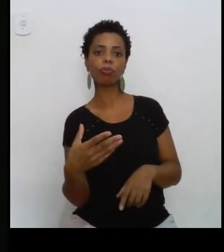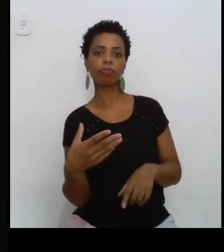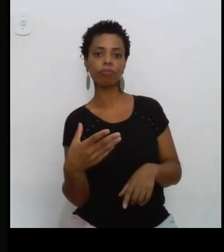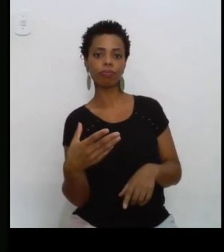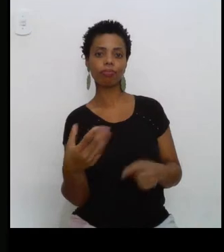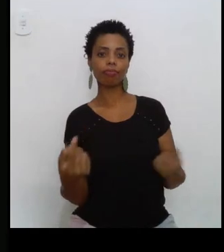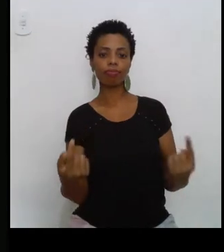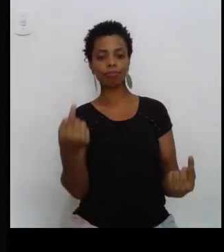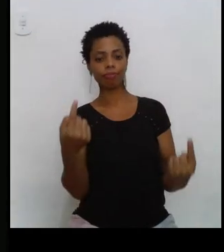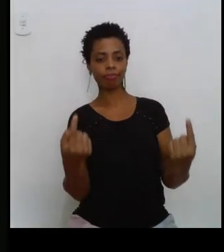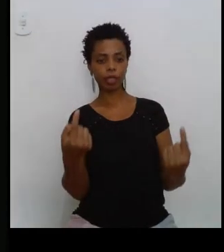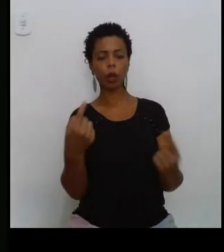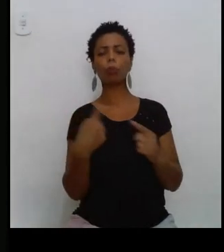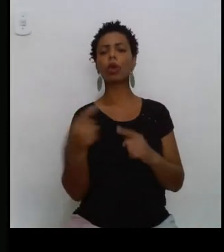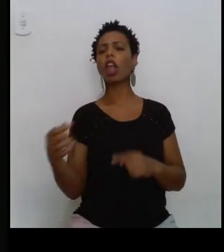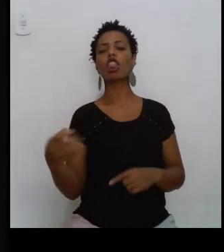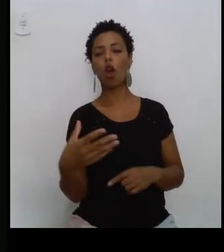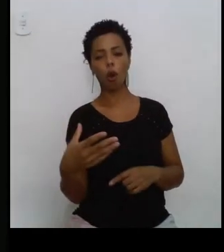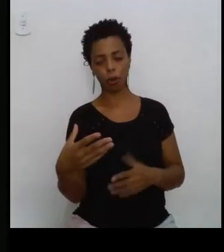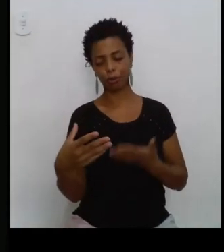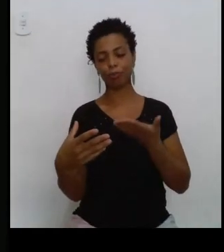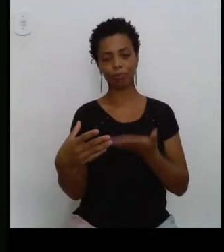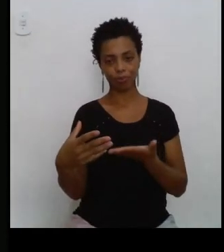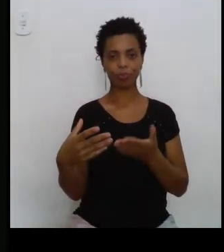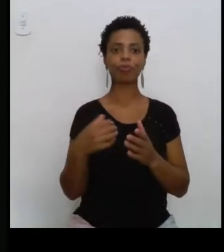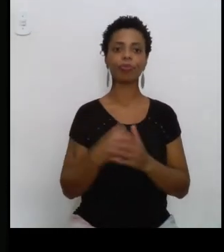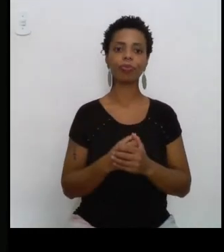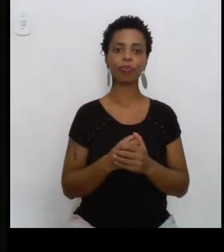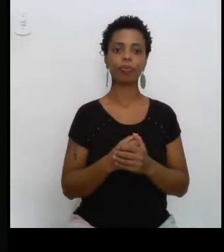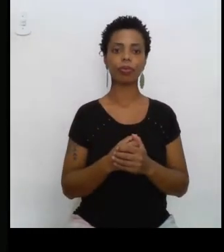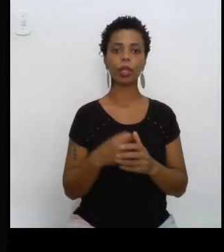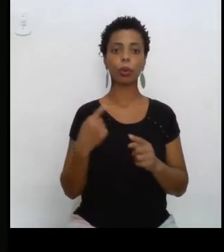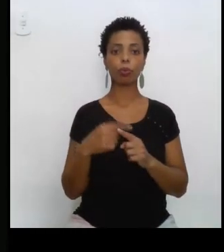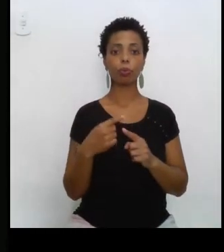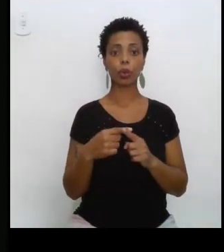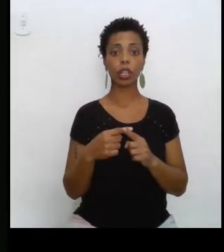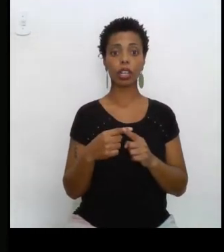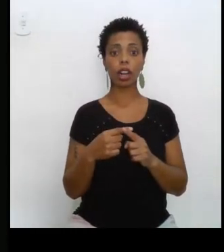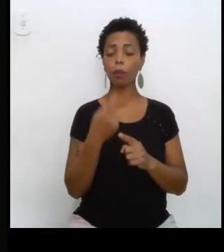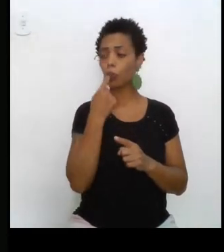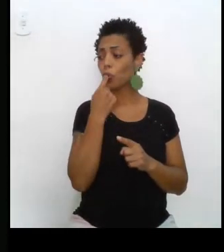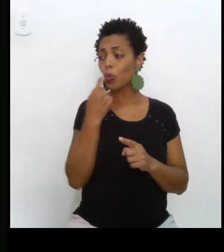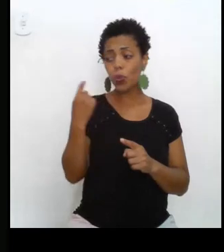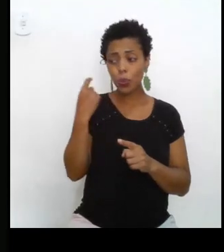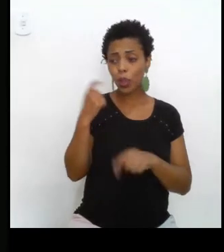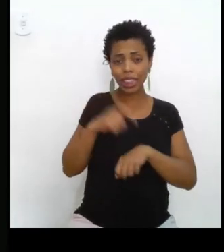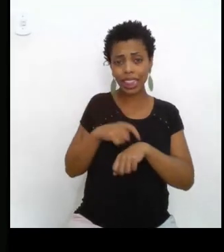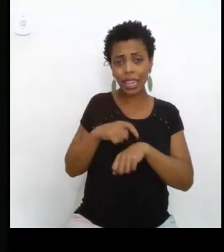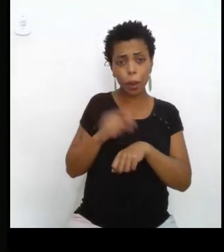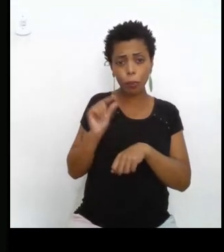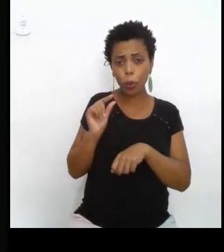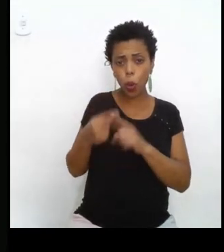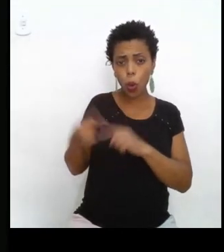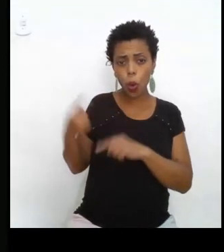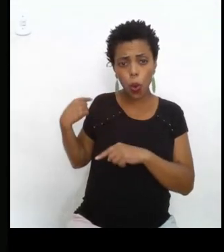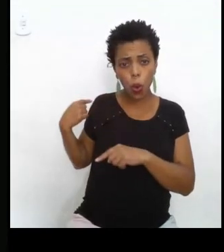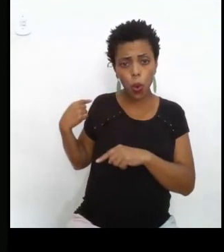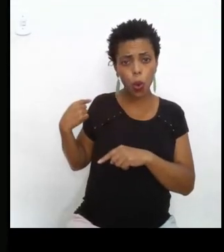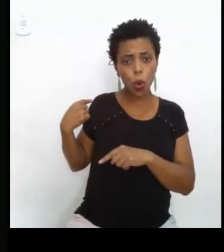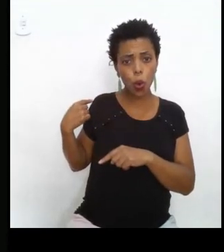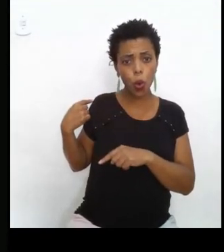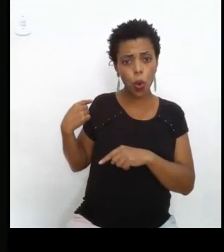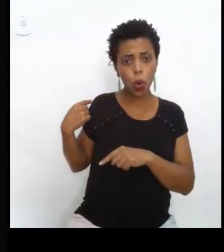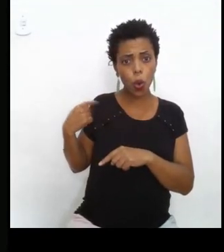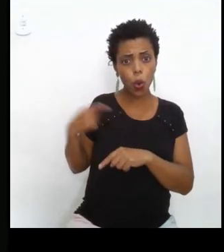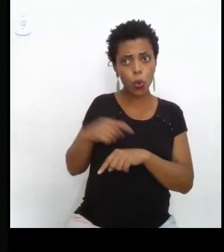o novo porque o que isso não vou a pouquíssimo tempo não foi no